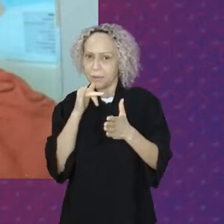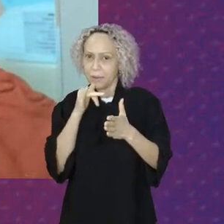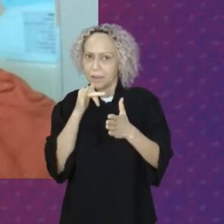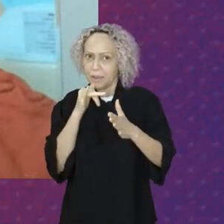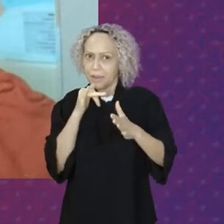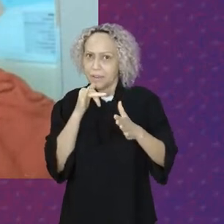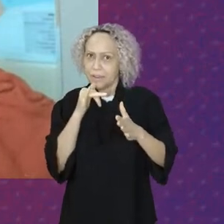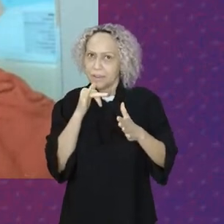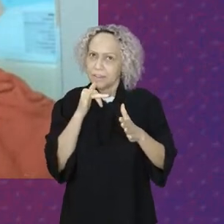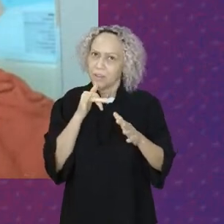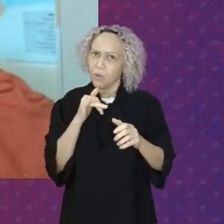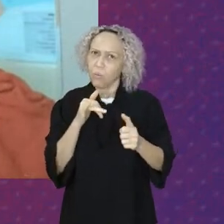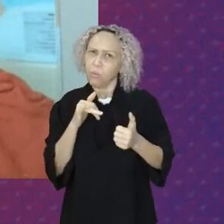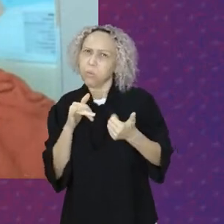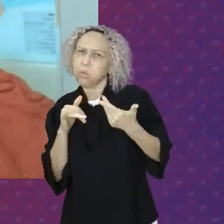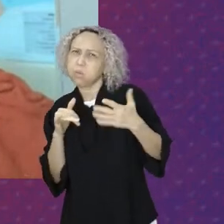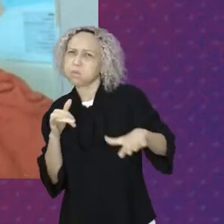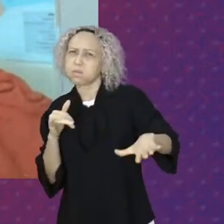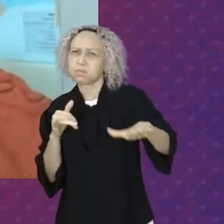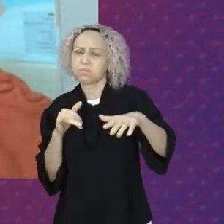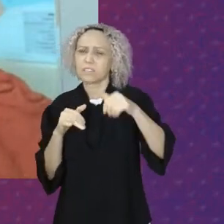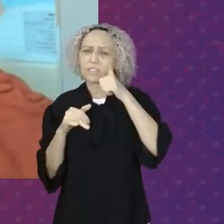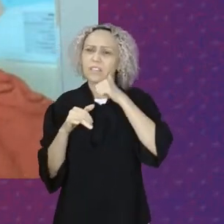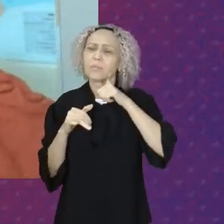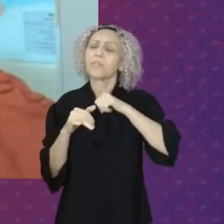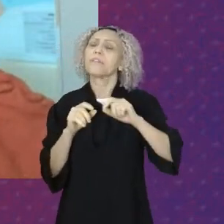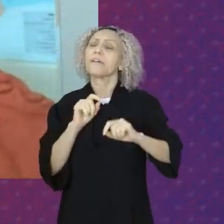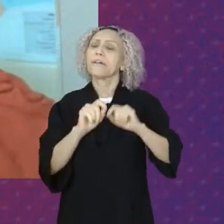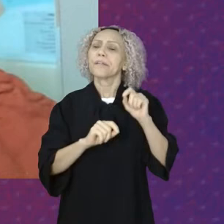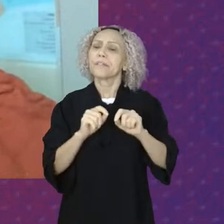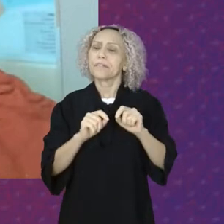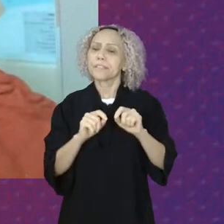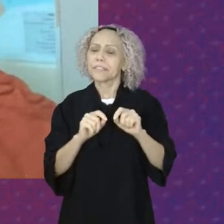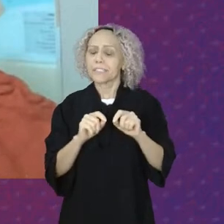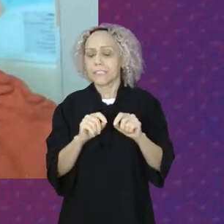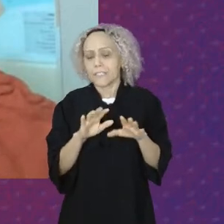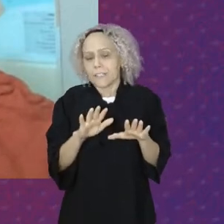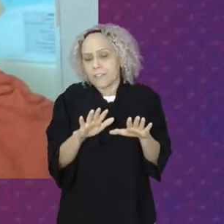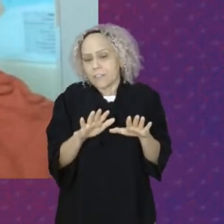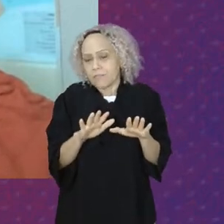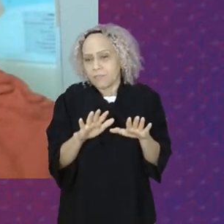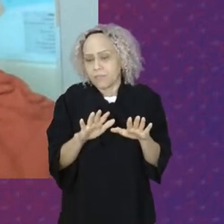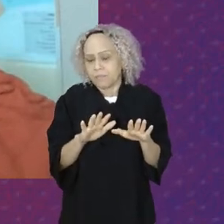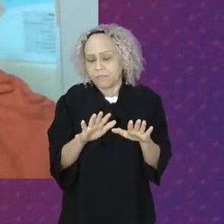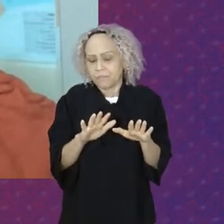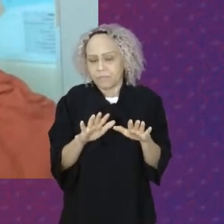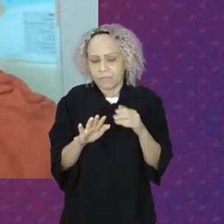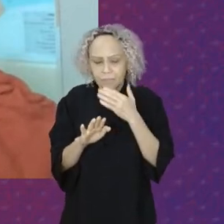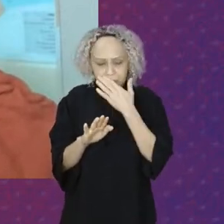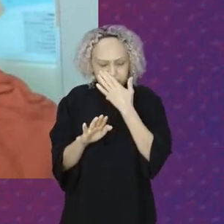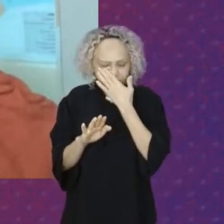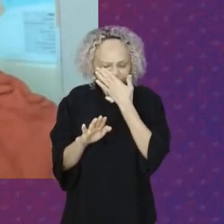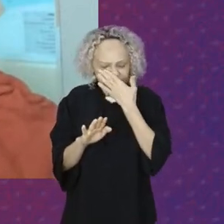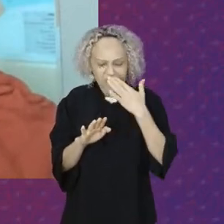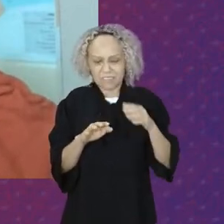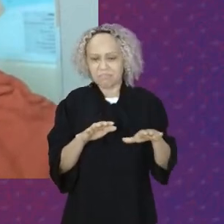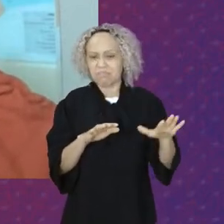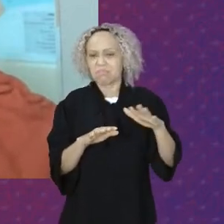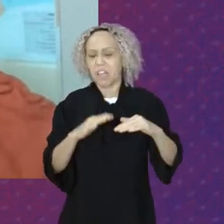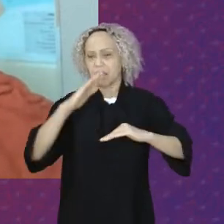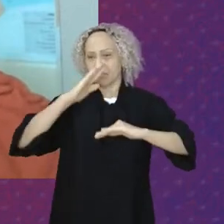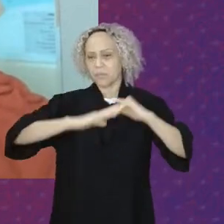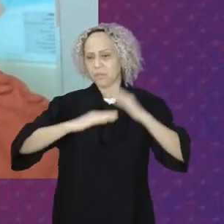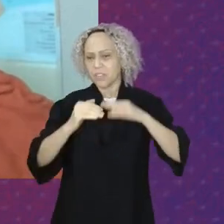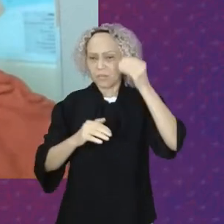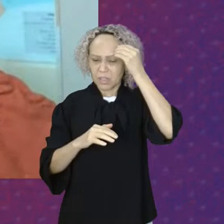não, elas não acabam abrindo mão da sua trajetória, abrindo mão da sua profissão para